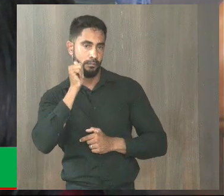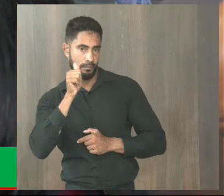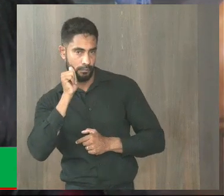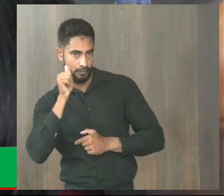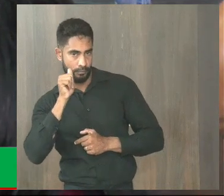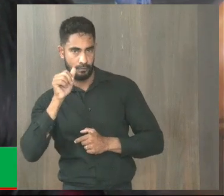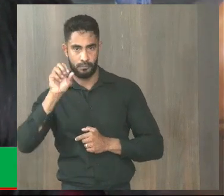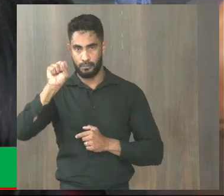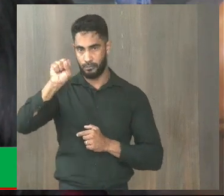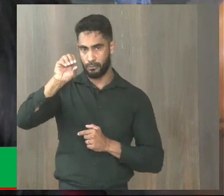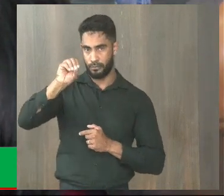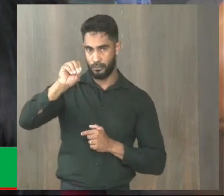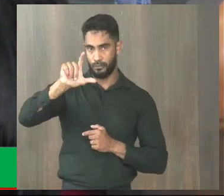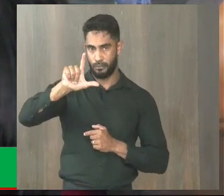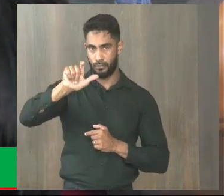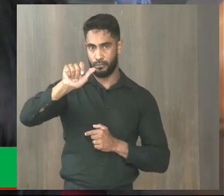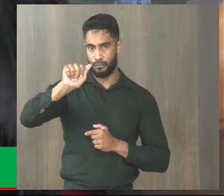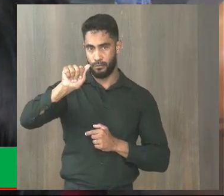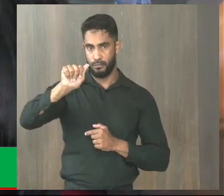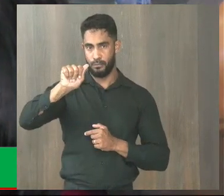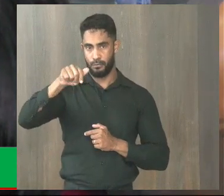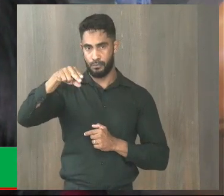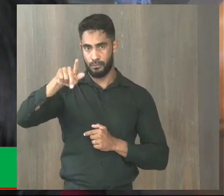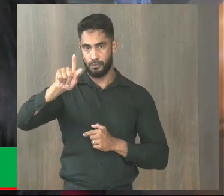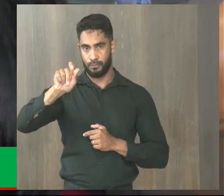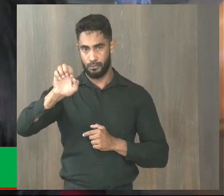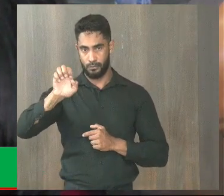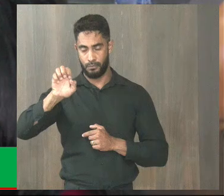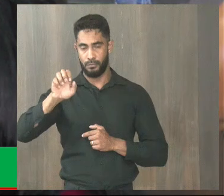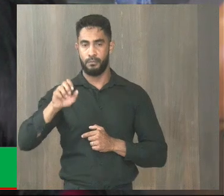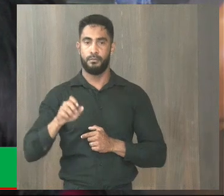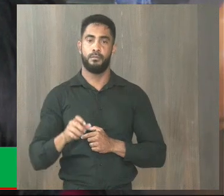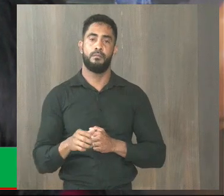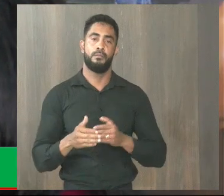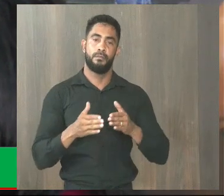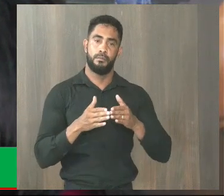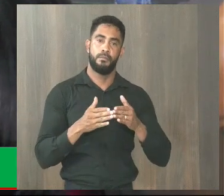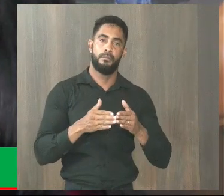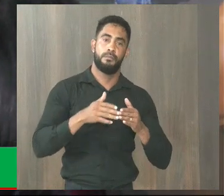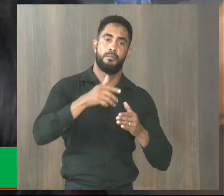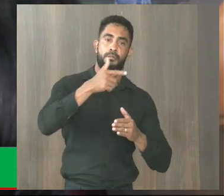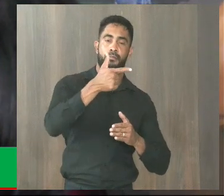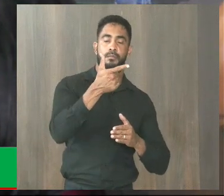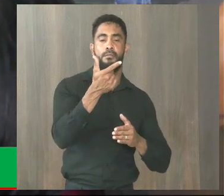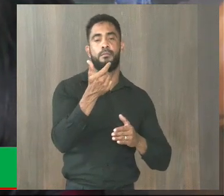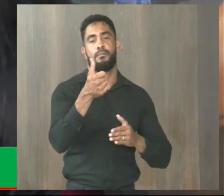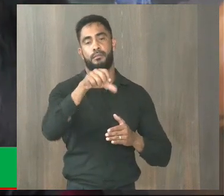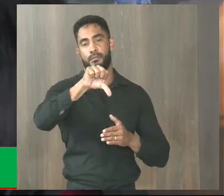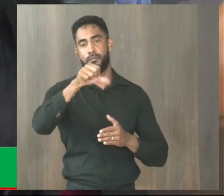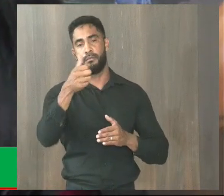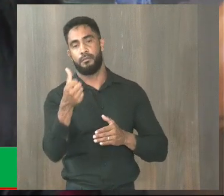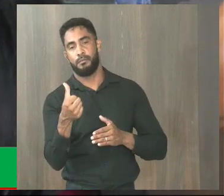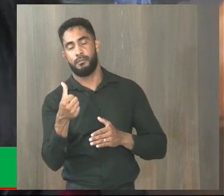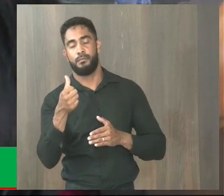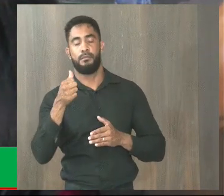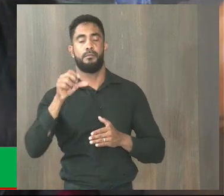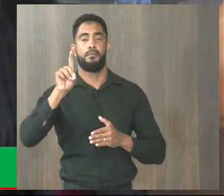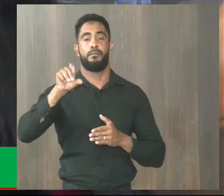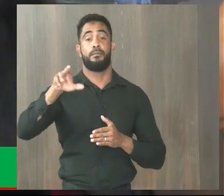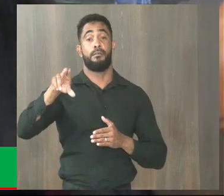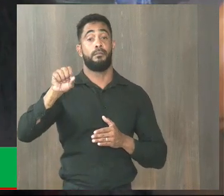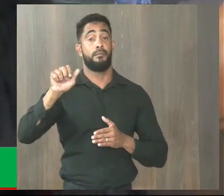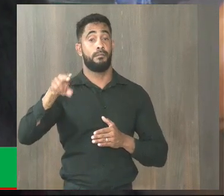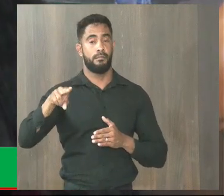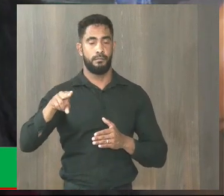senhora Solange Batista da Silva. Requerimento 096/2024, de autoria do vereador Derlan Miranda. Moção de aplausos ao